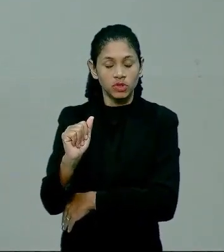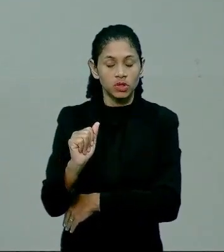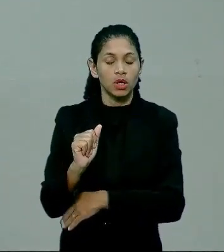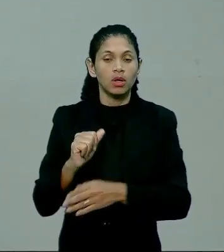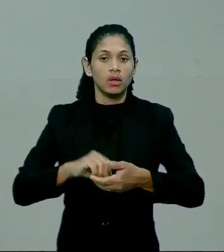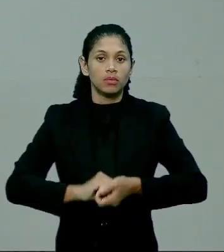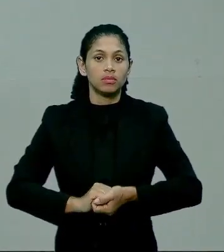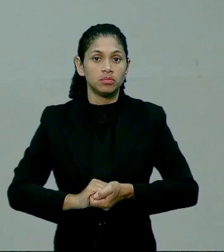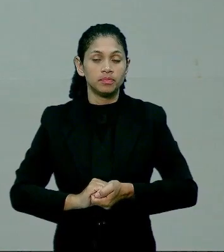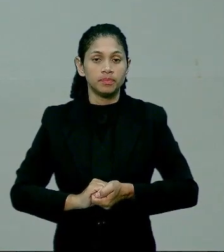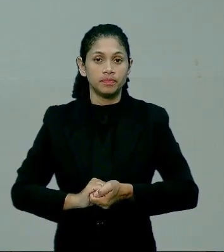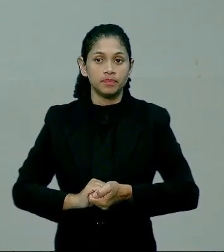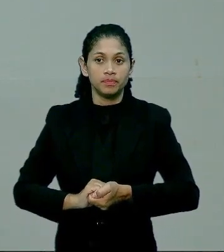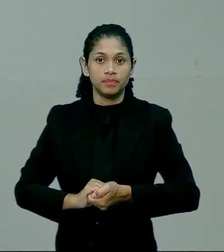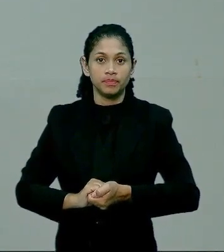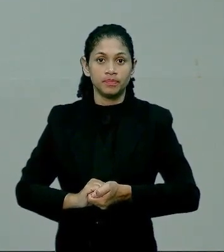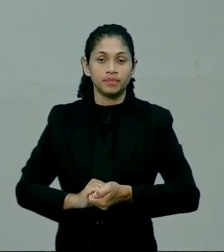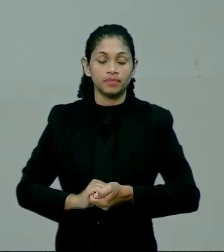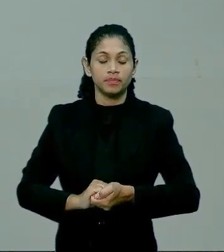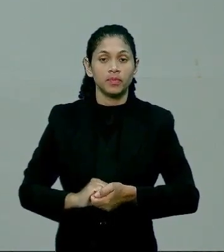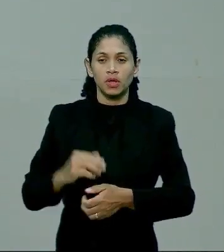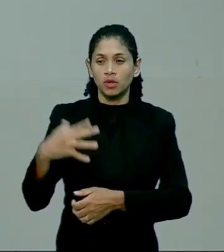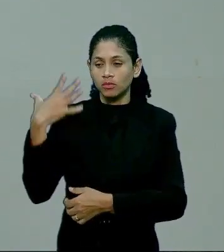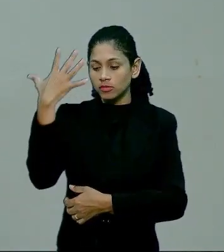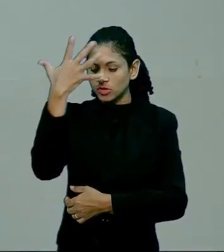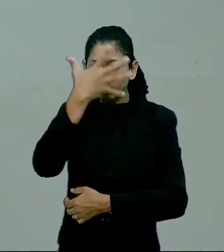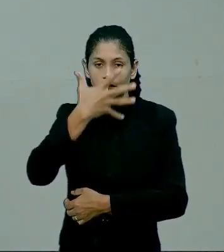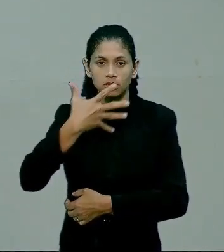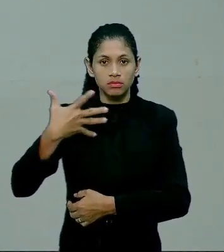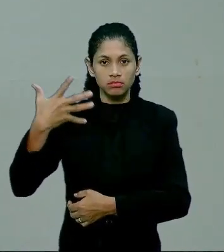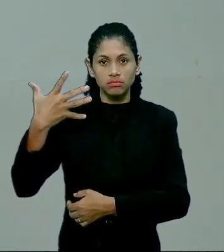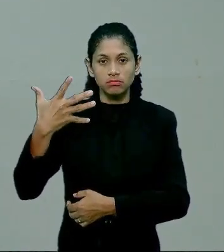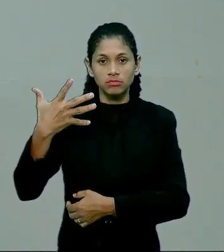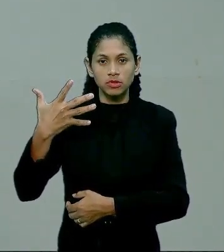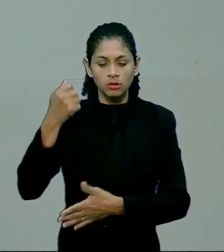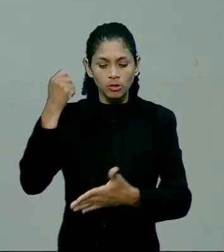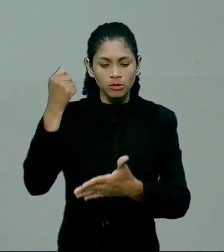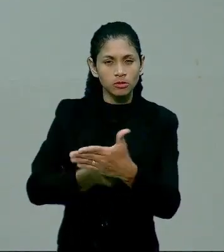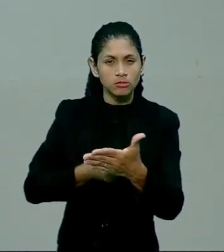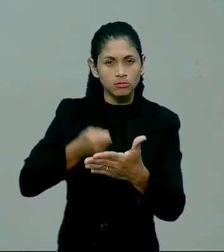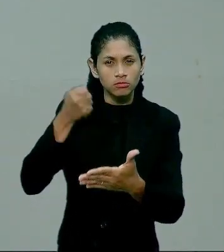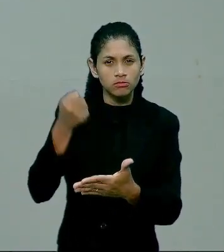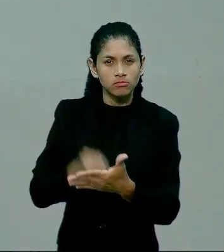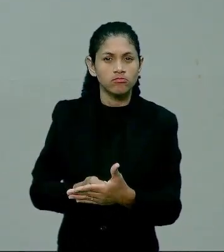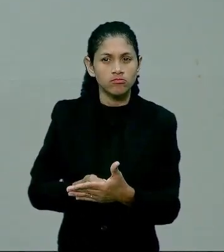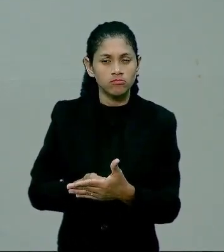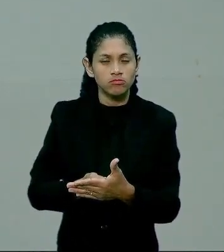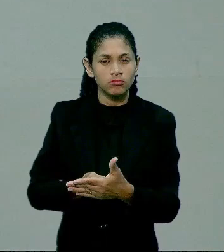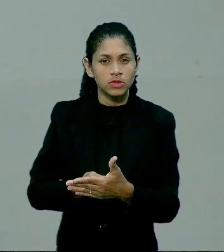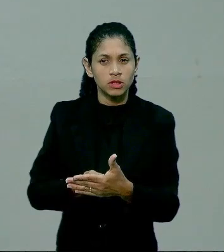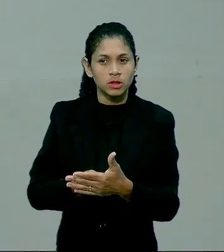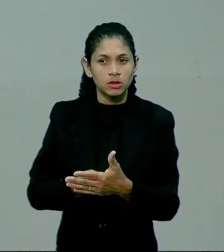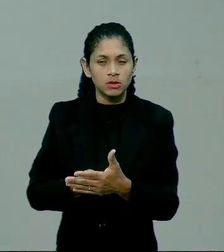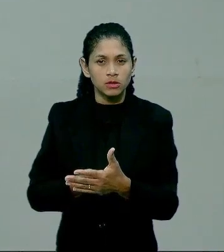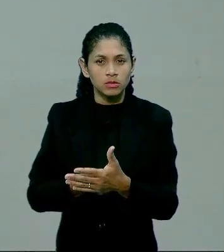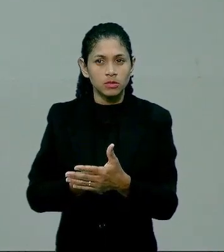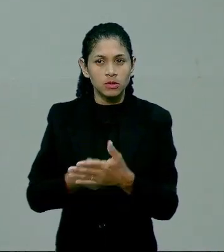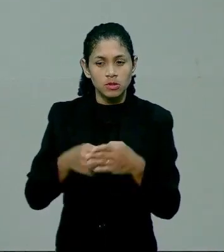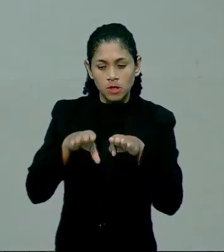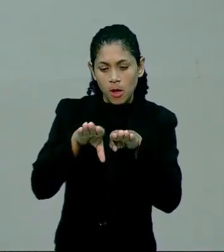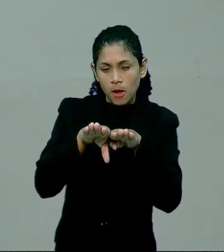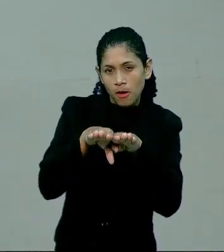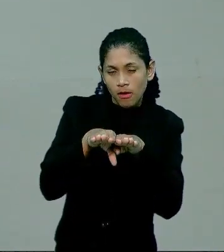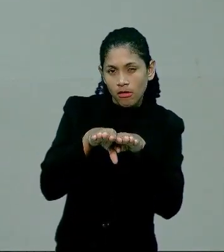correlacionado ao universo estético, né, o visual. E aí essa pressão de estar encaixado, de